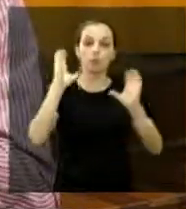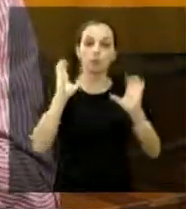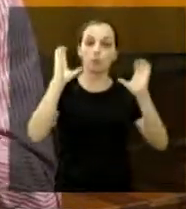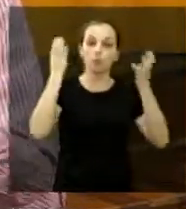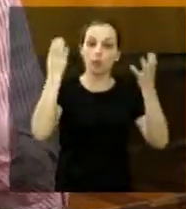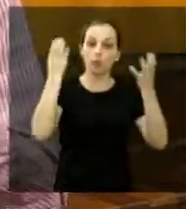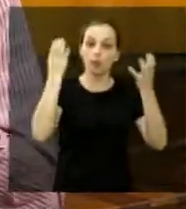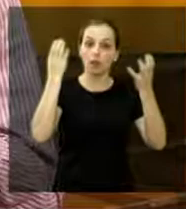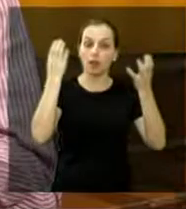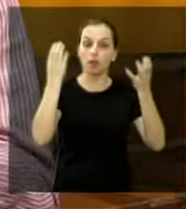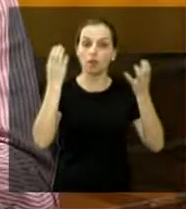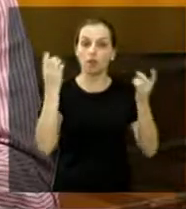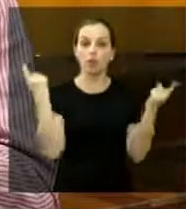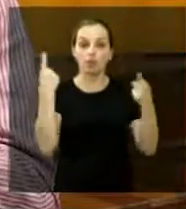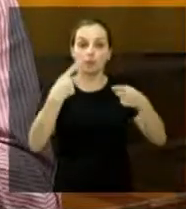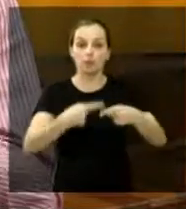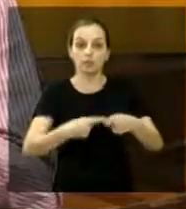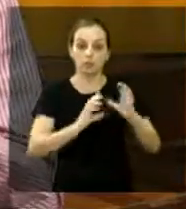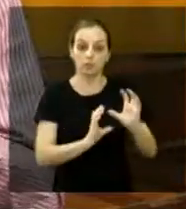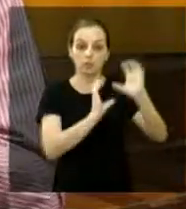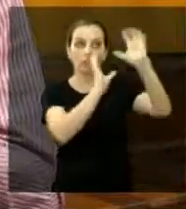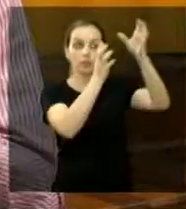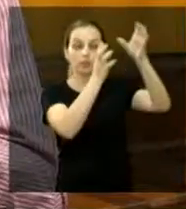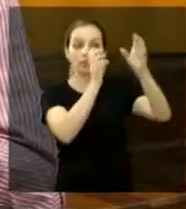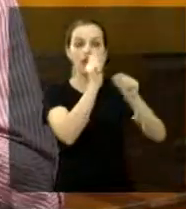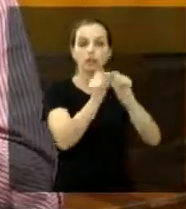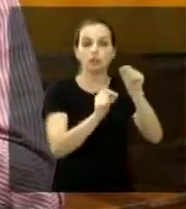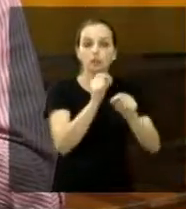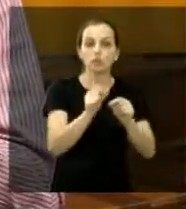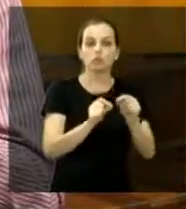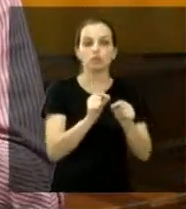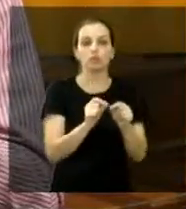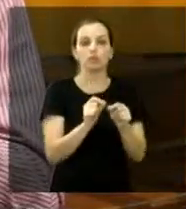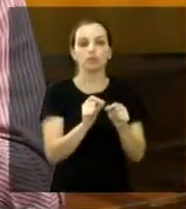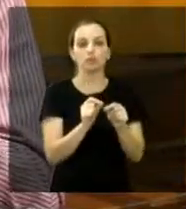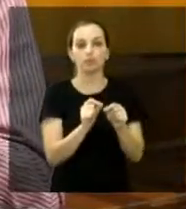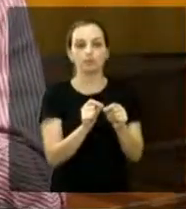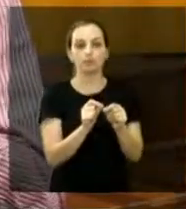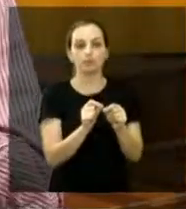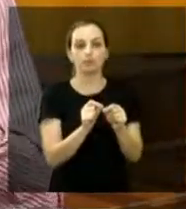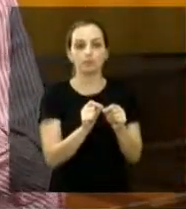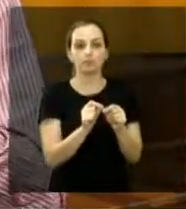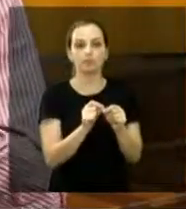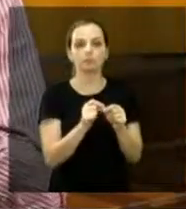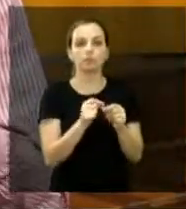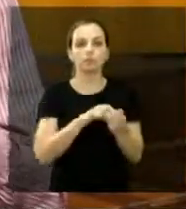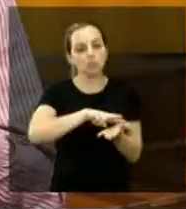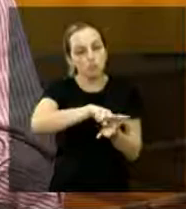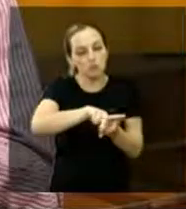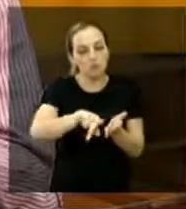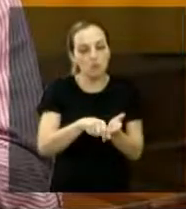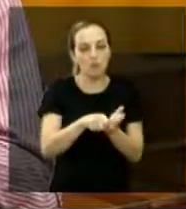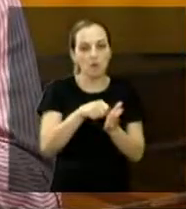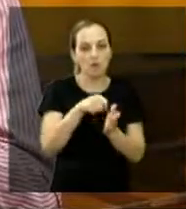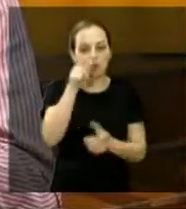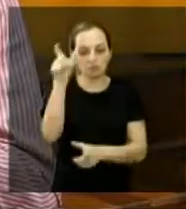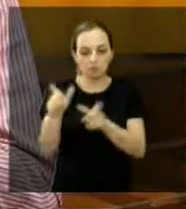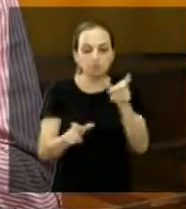um campeonato sul-americano de basquete aqui, que revelou Oscar, Rubens, Marcel e tantos outros, e o Brasil foi